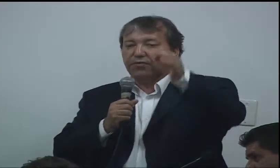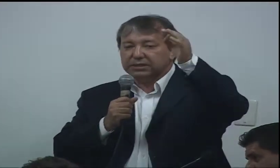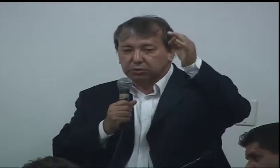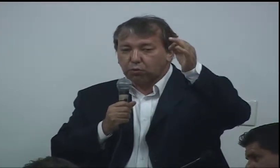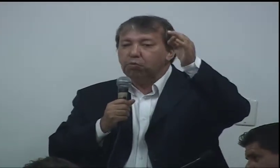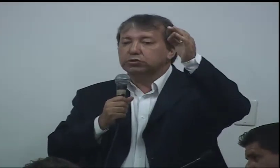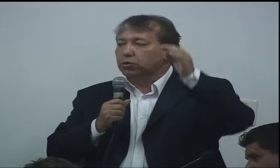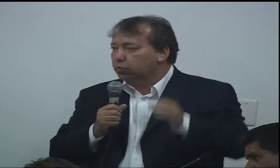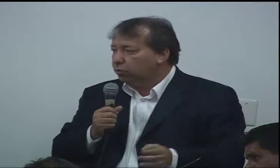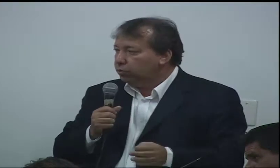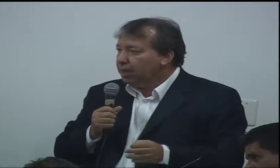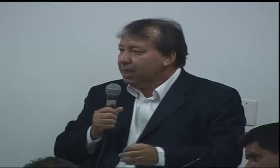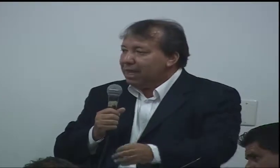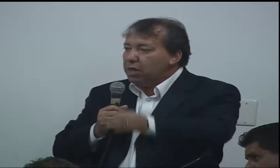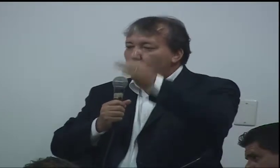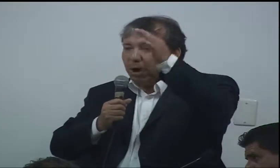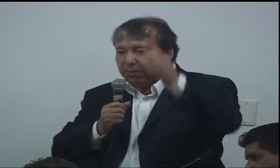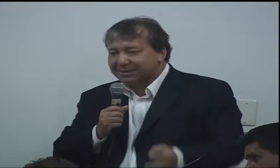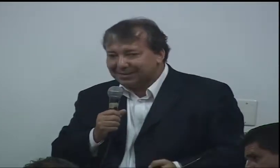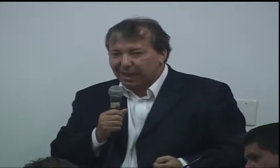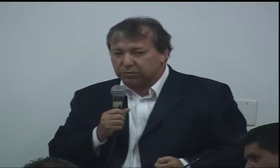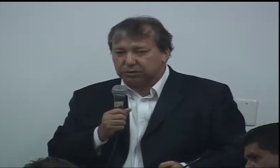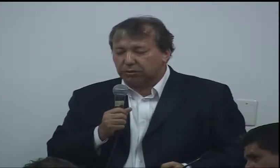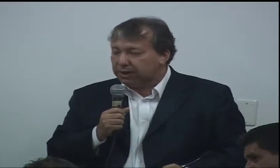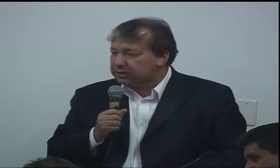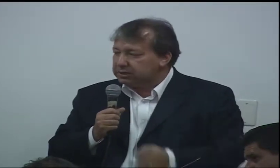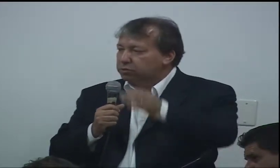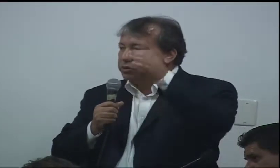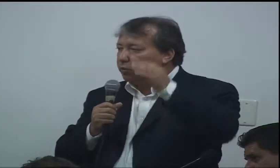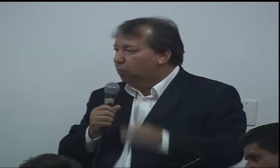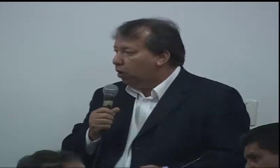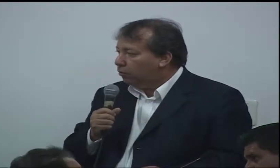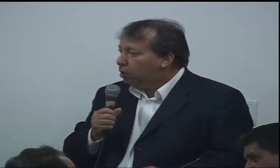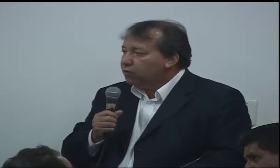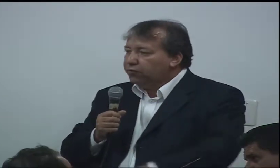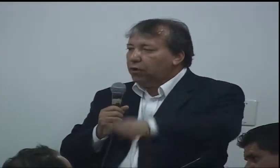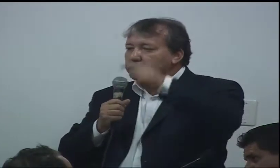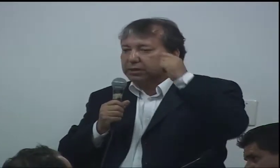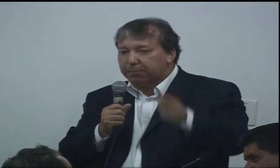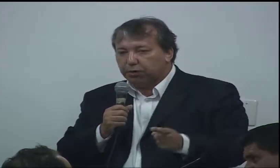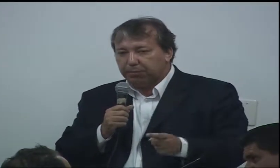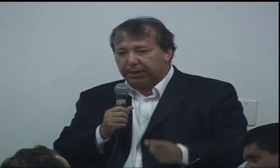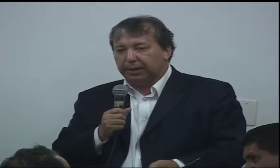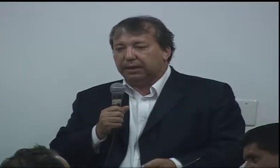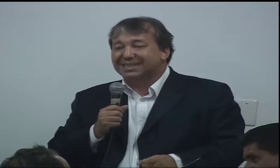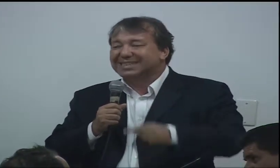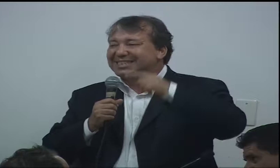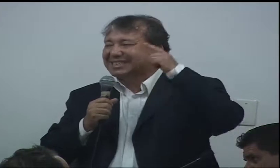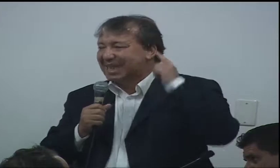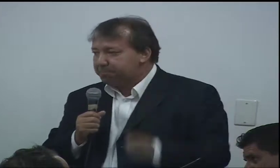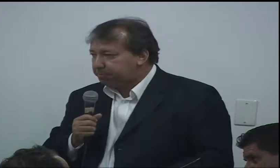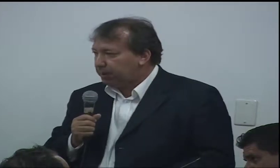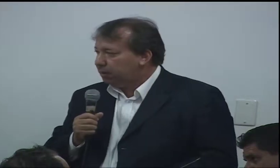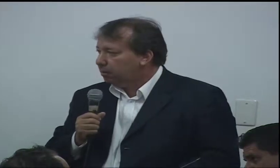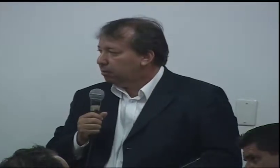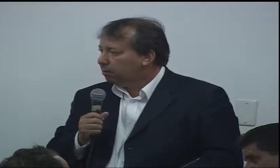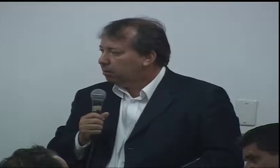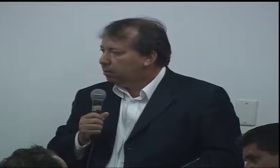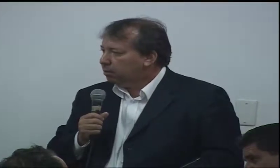que fiz com muito orgulho, eu amo a cidade onde que eu nasci, onde que eu moro, vou lutar por Limeira